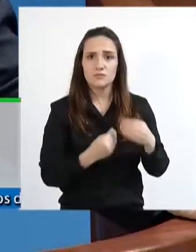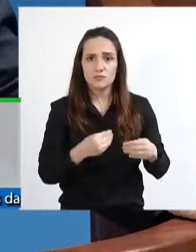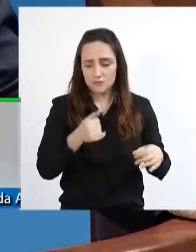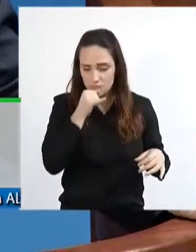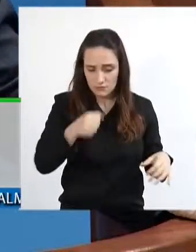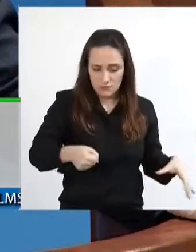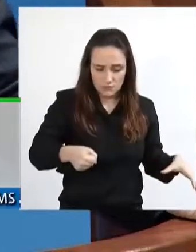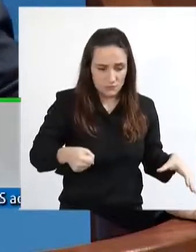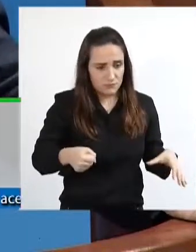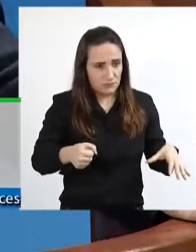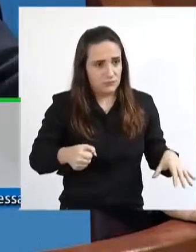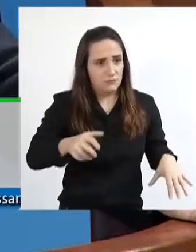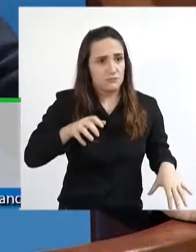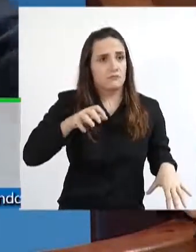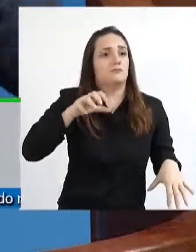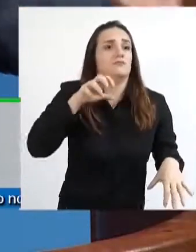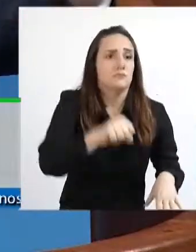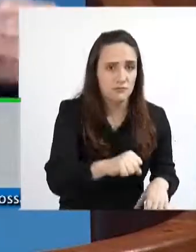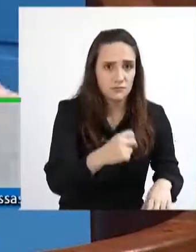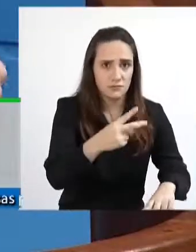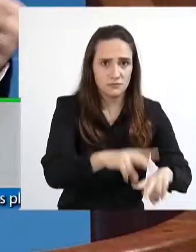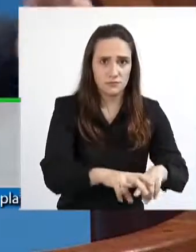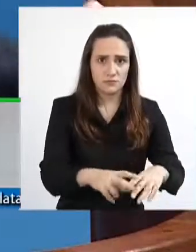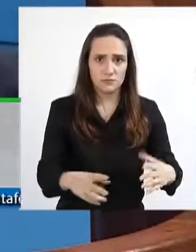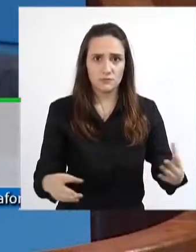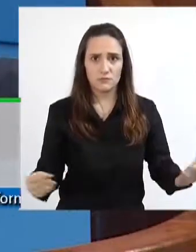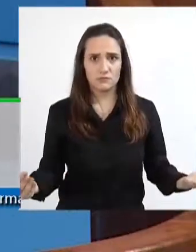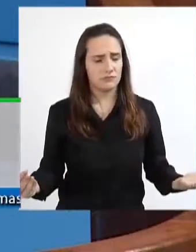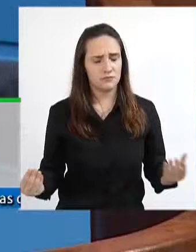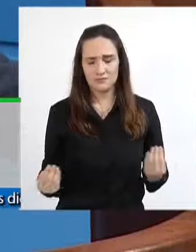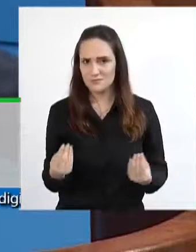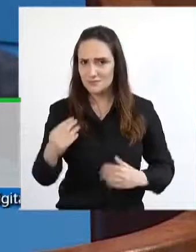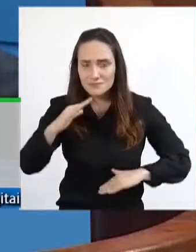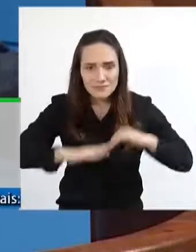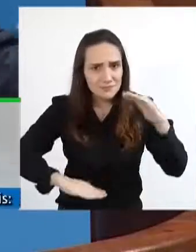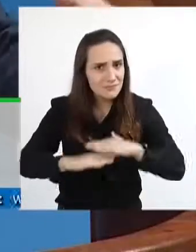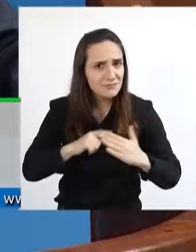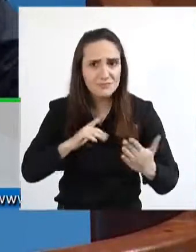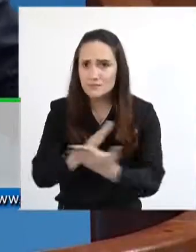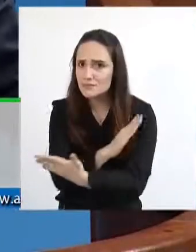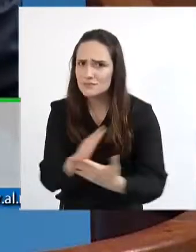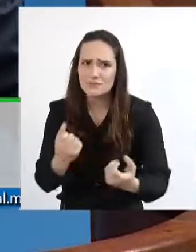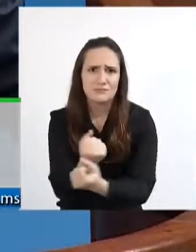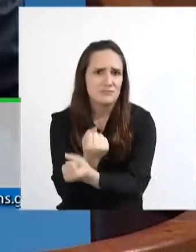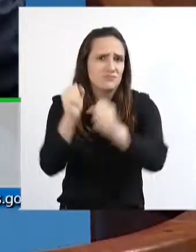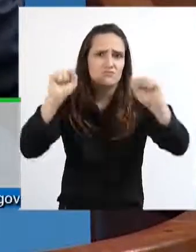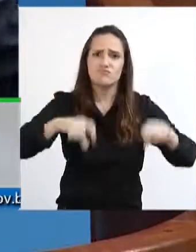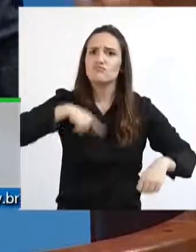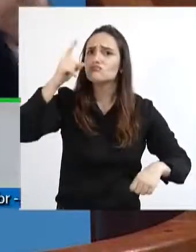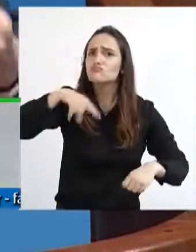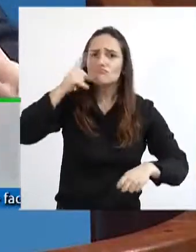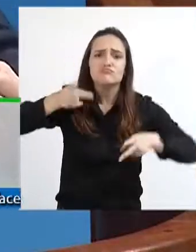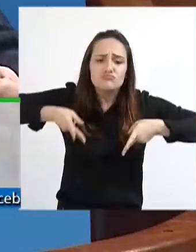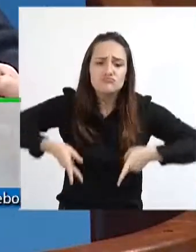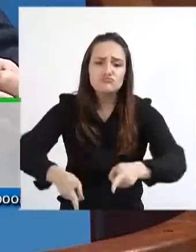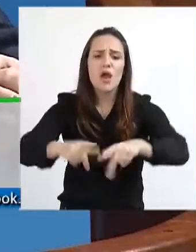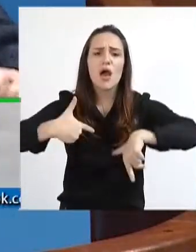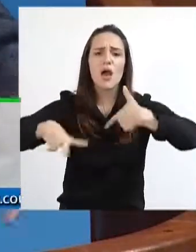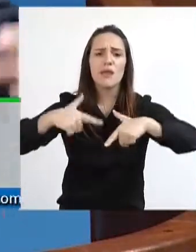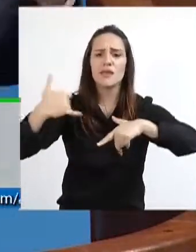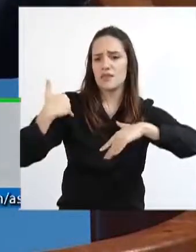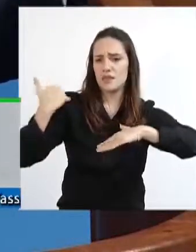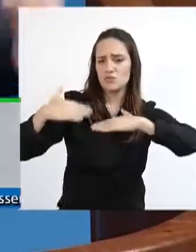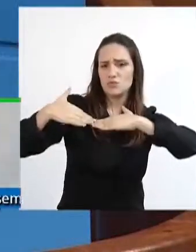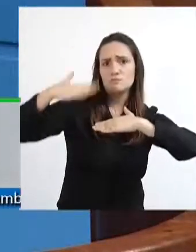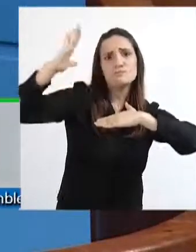bengala, não é? Então, essas aposentadorias precisam ser revistas, esses critérios. E é muito